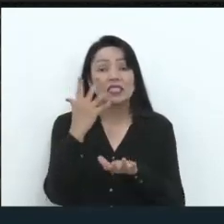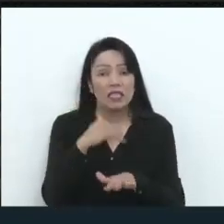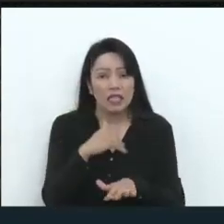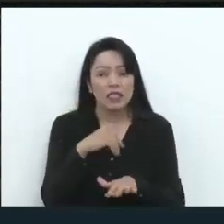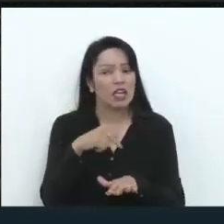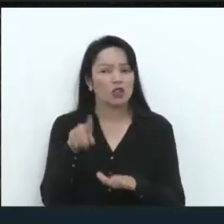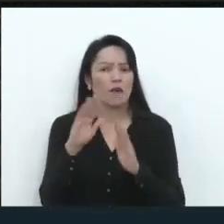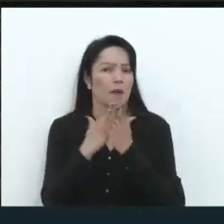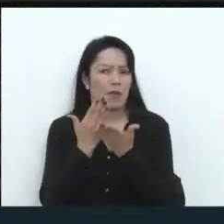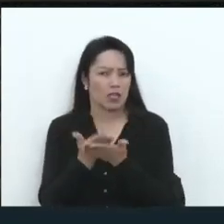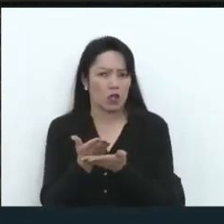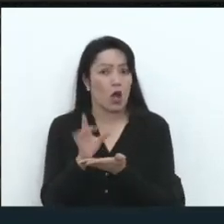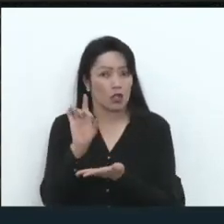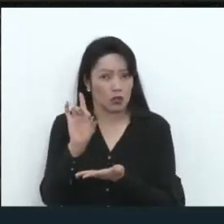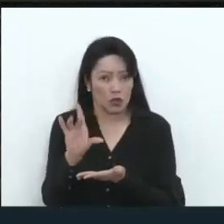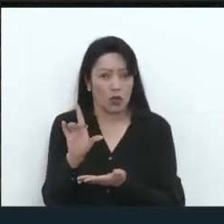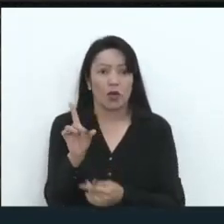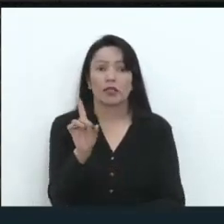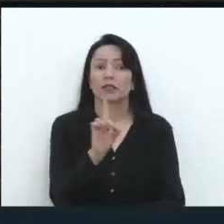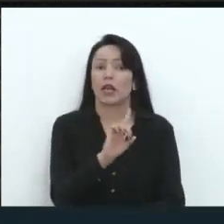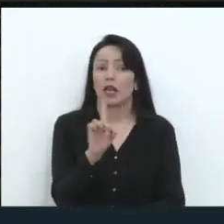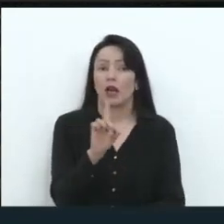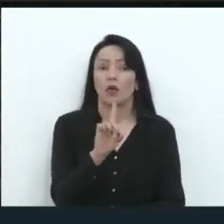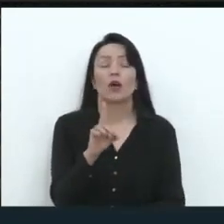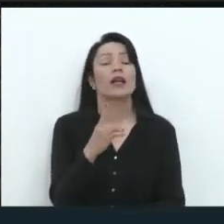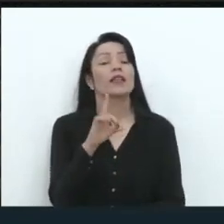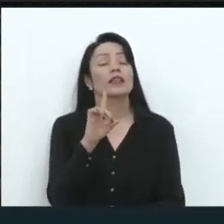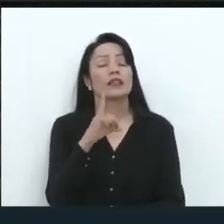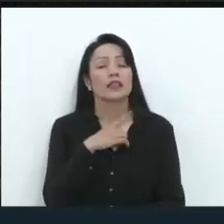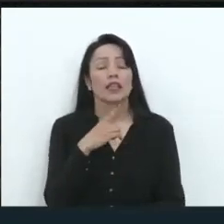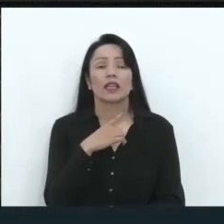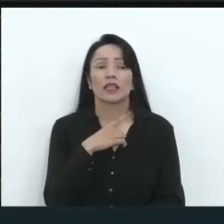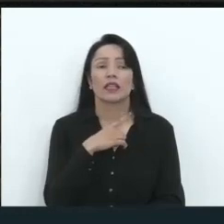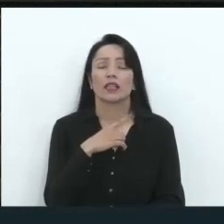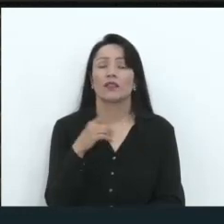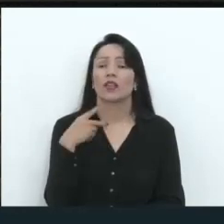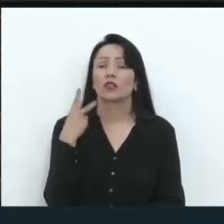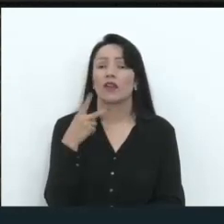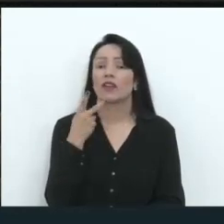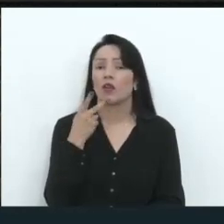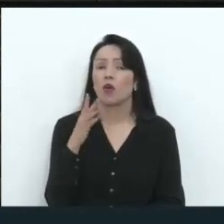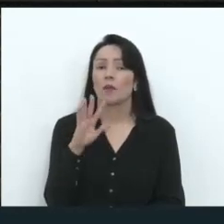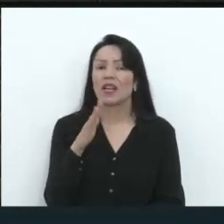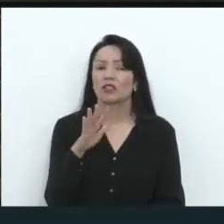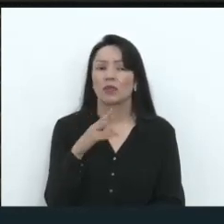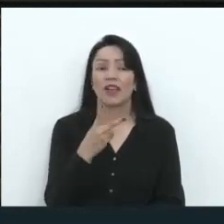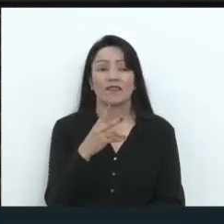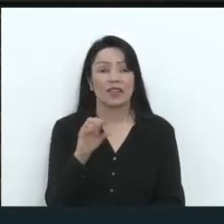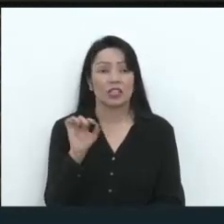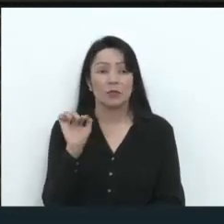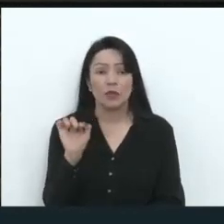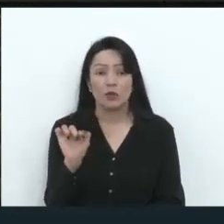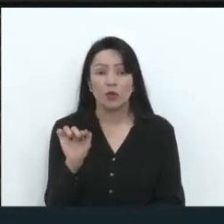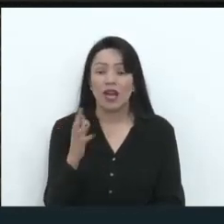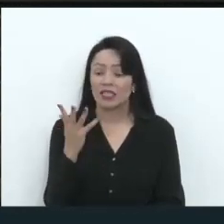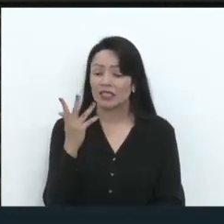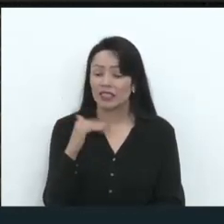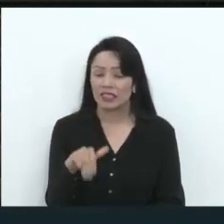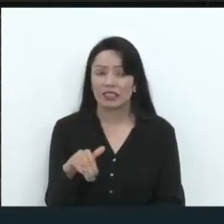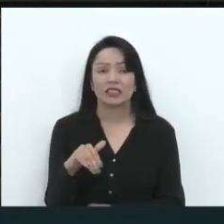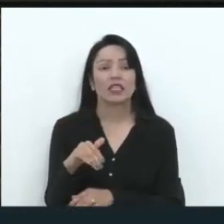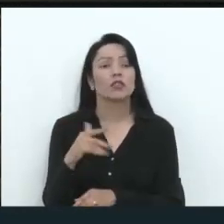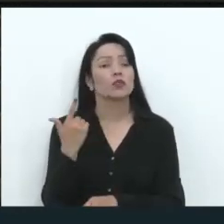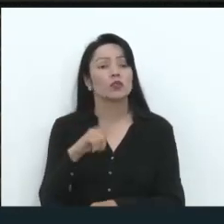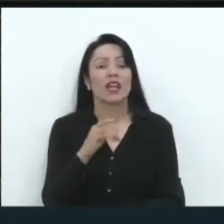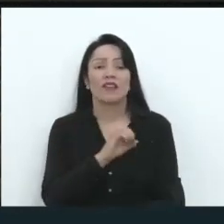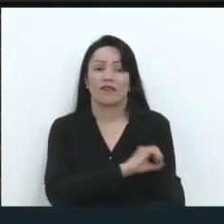sala de aula. Falamos também aí de 15, o vereador Rômulo falou, próximo de 20 mil crianças que não tem vaga nas creches